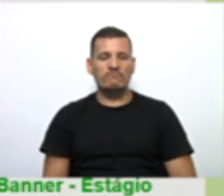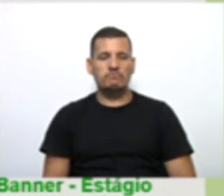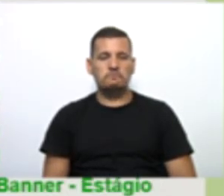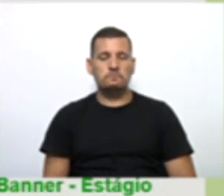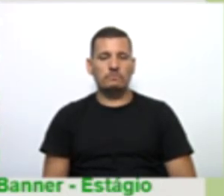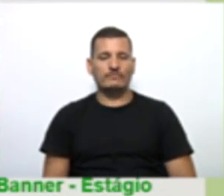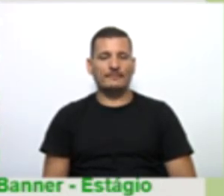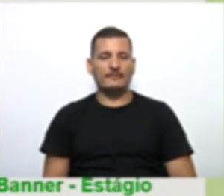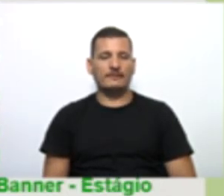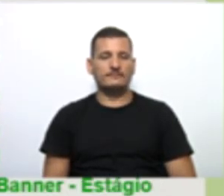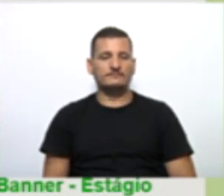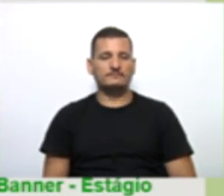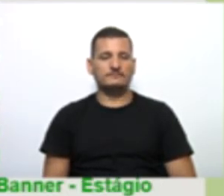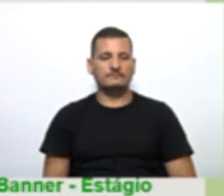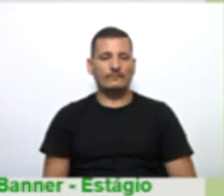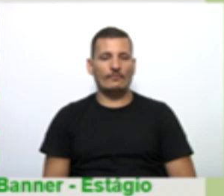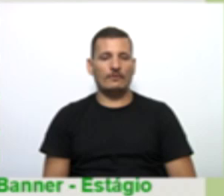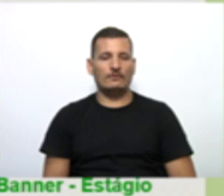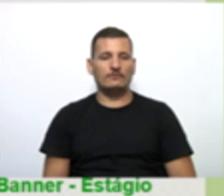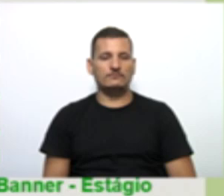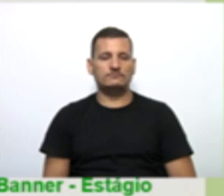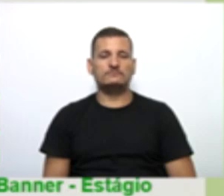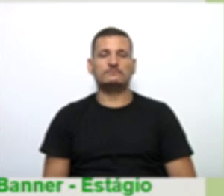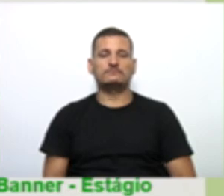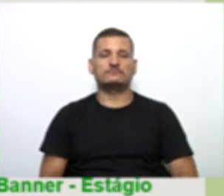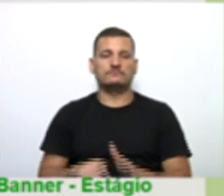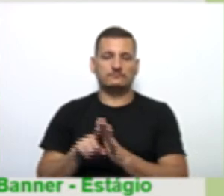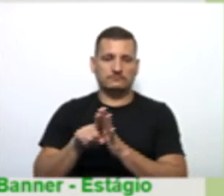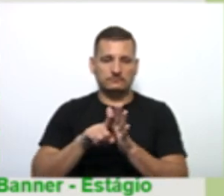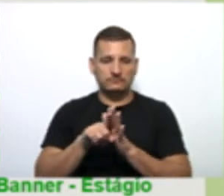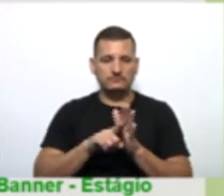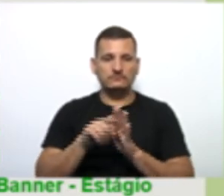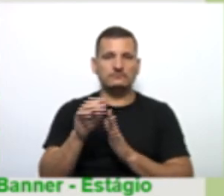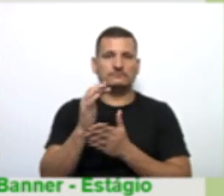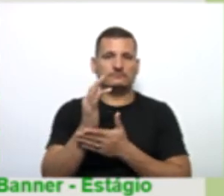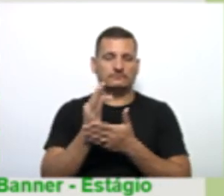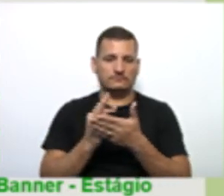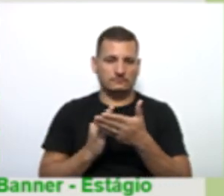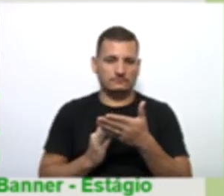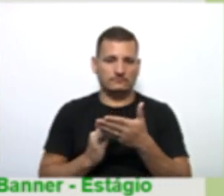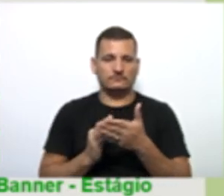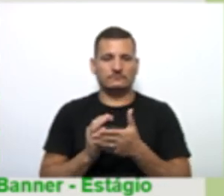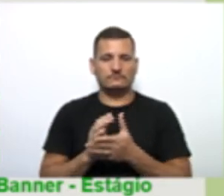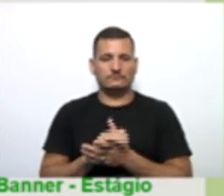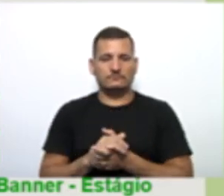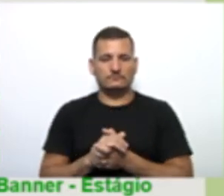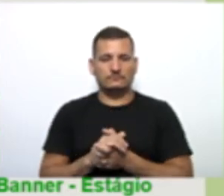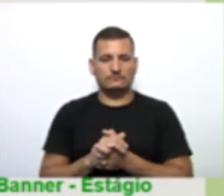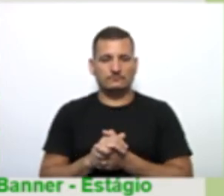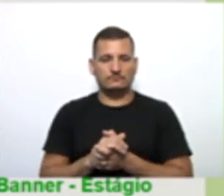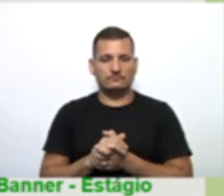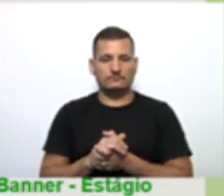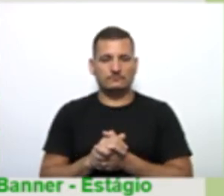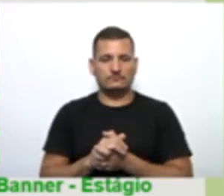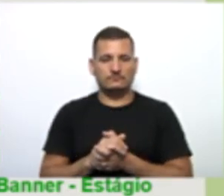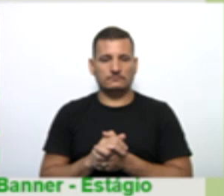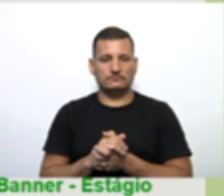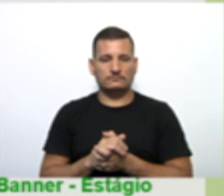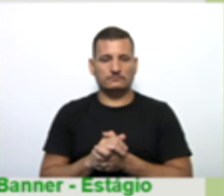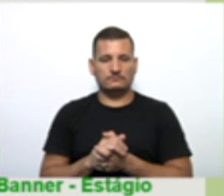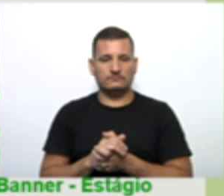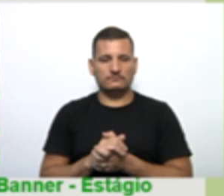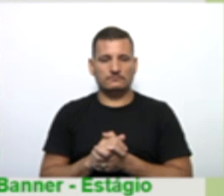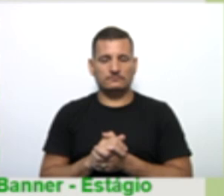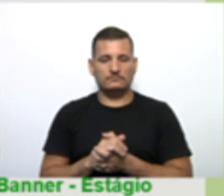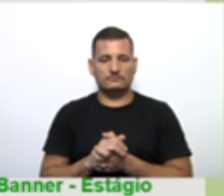o trabalho, você vai ter que aplicar o formulário de pesquisa, você vai ter que elaborar. Aqui, ó, tem 2 etapas